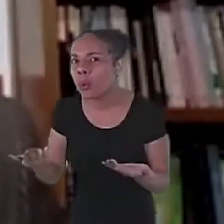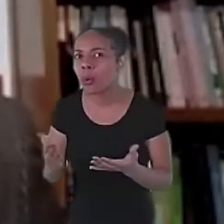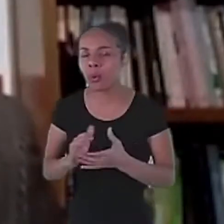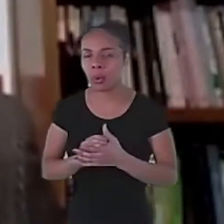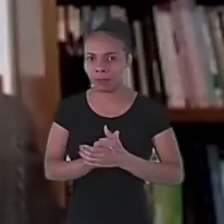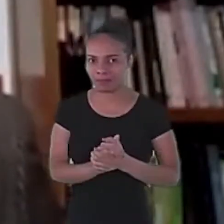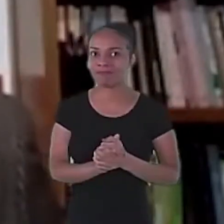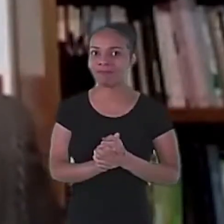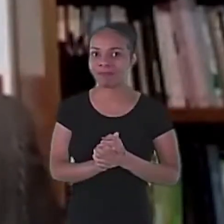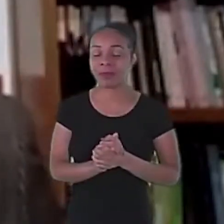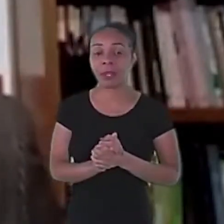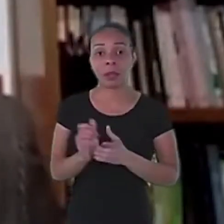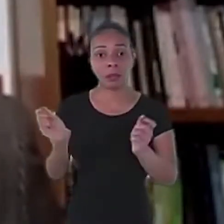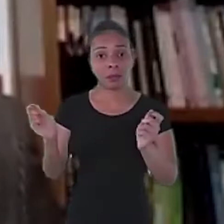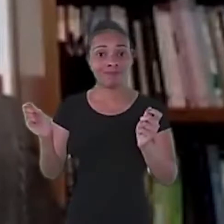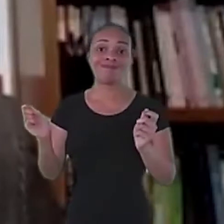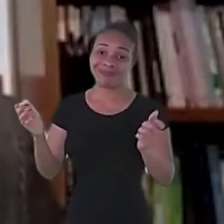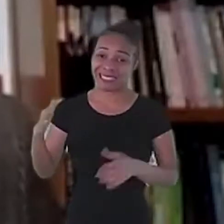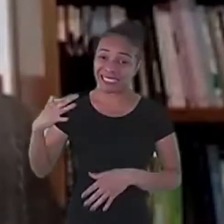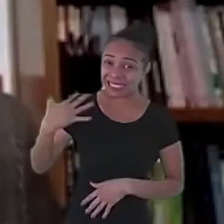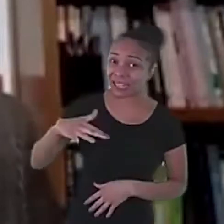reconhecidamente caro,